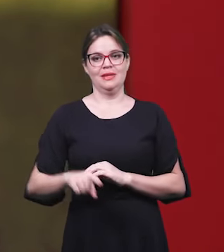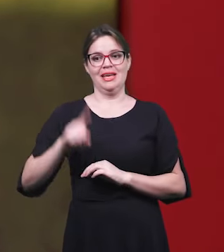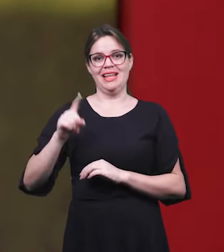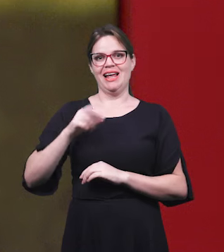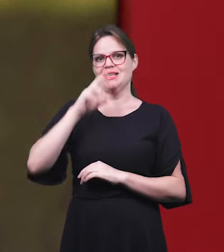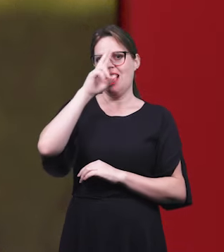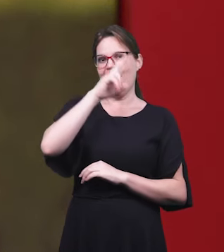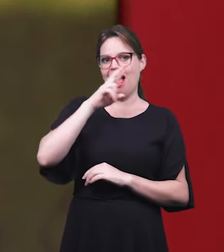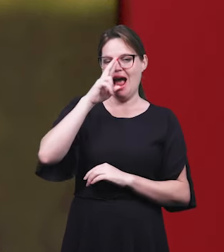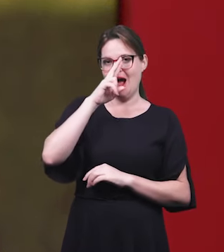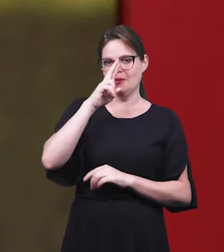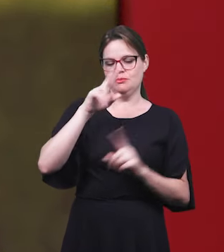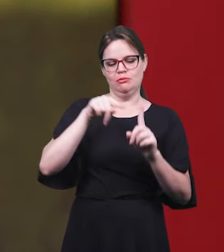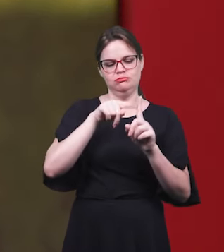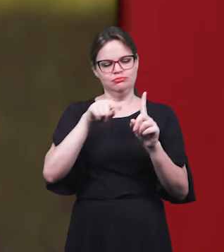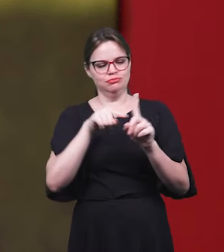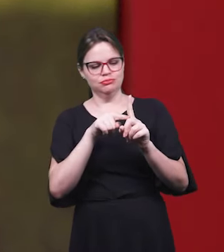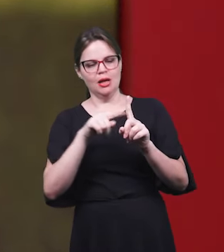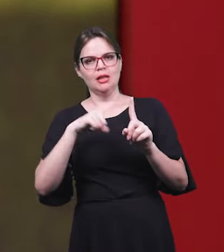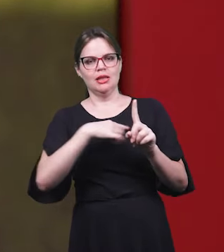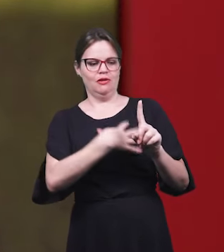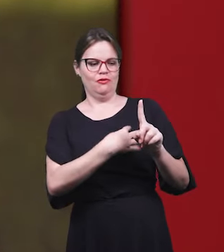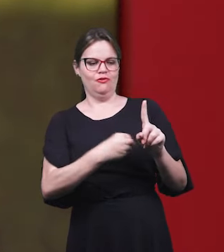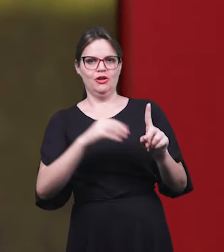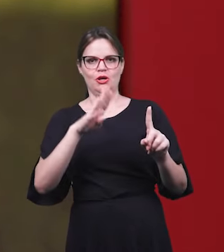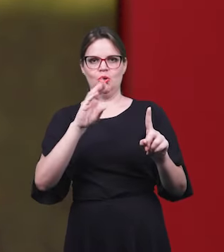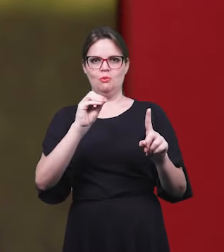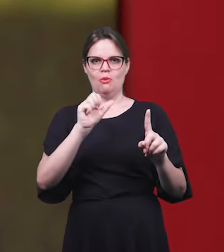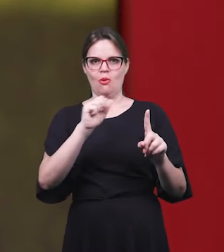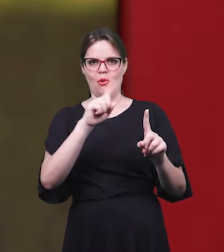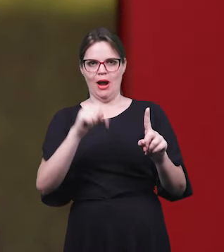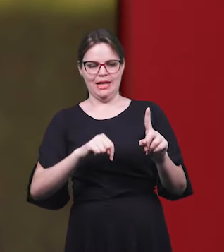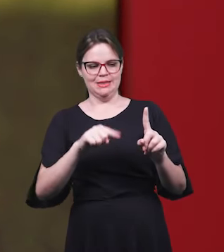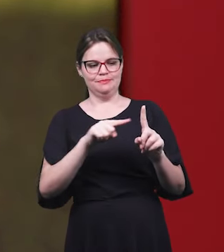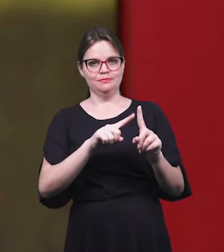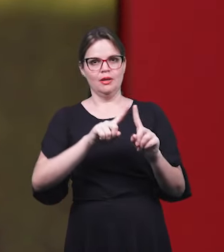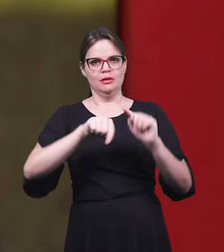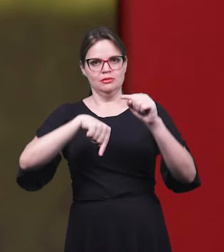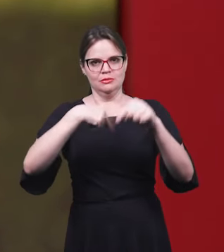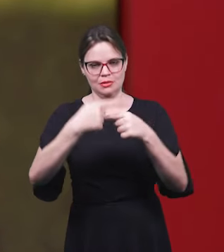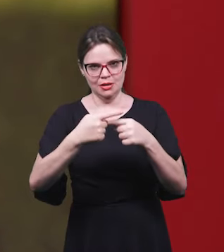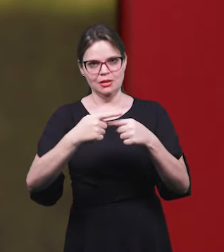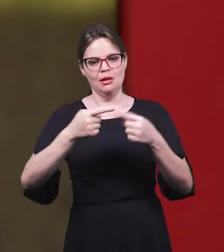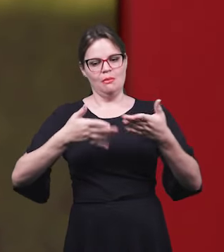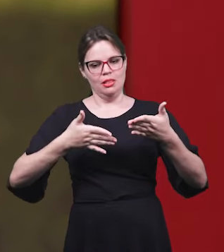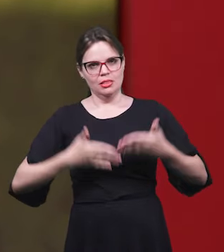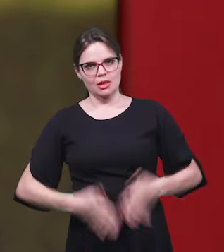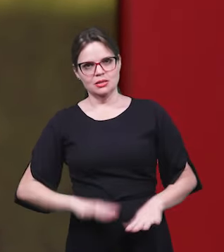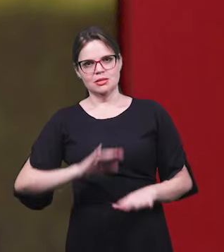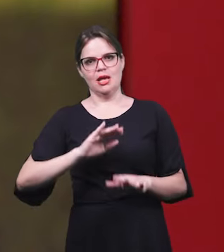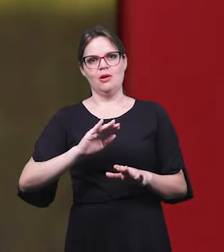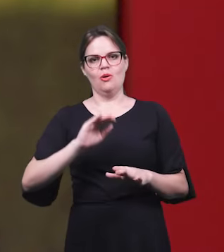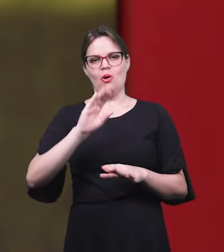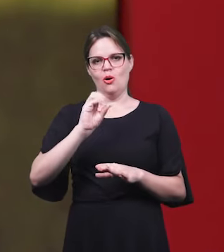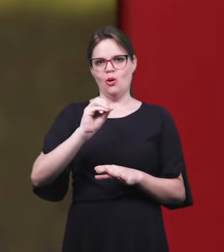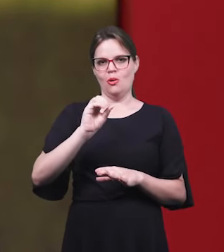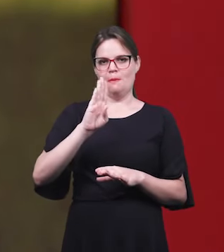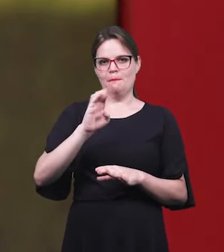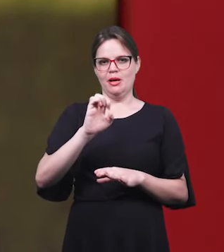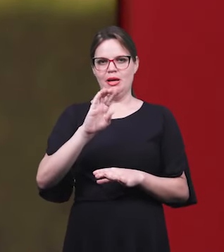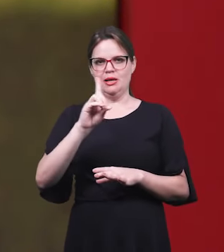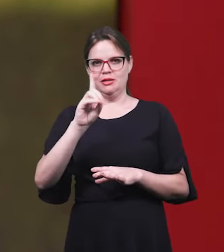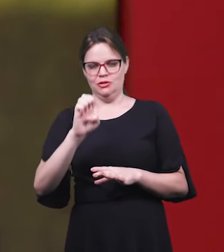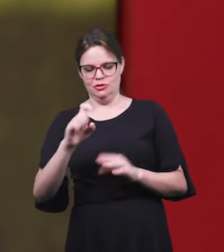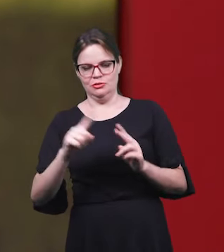de Raabe gerou Boaz, e Boaz de Ruth gerou a Obed, e Obed gerou Jessé, e o verso 6